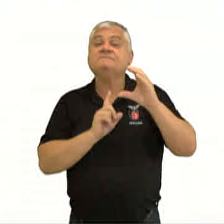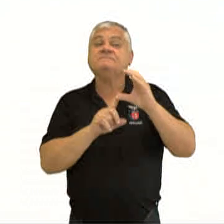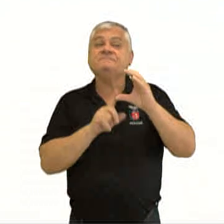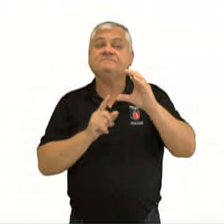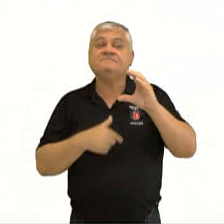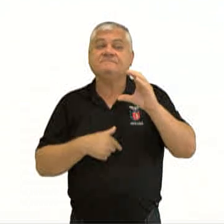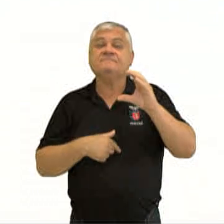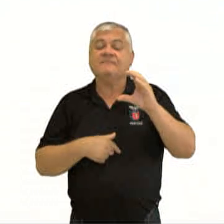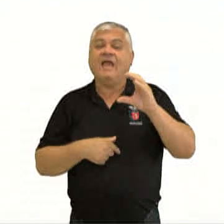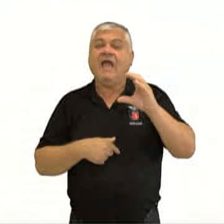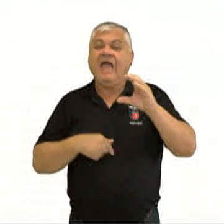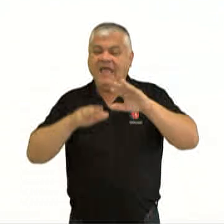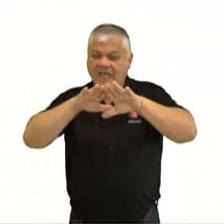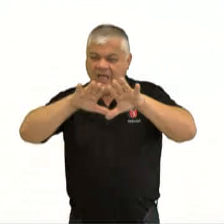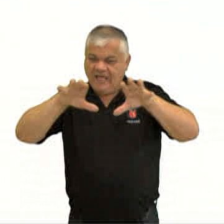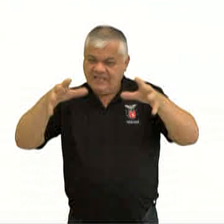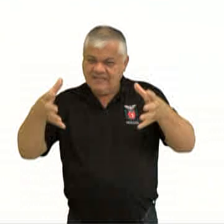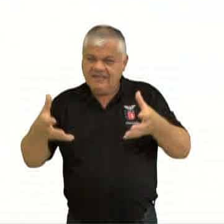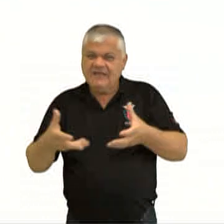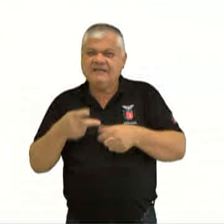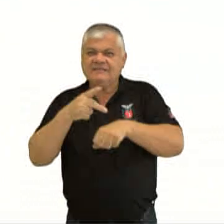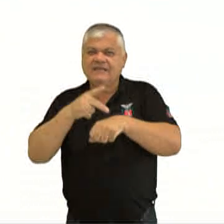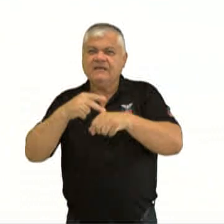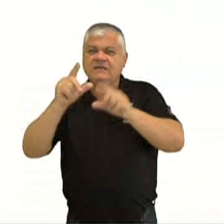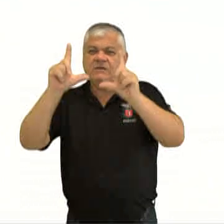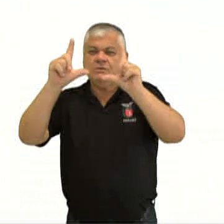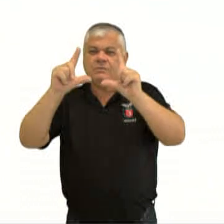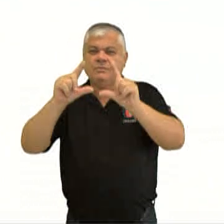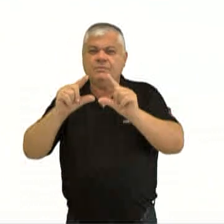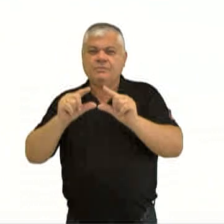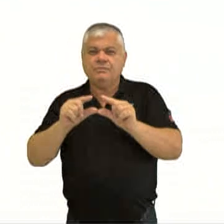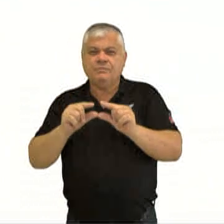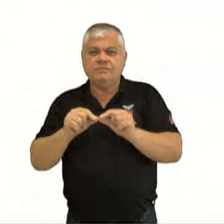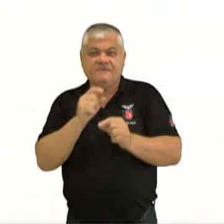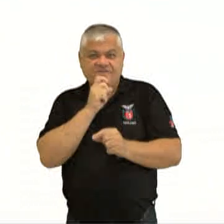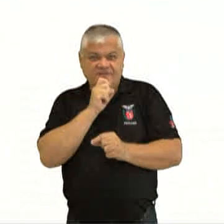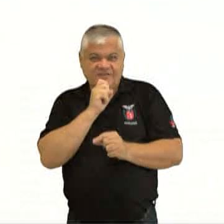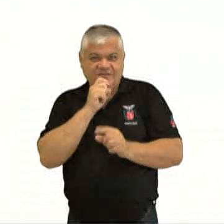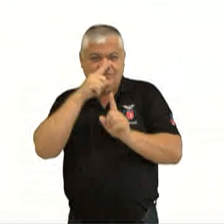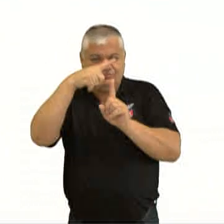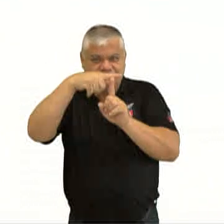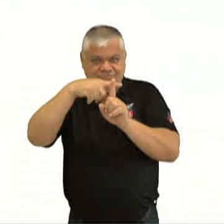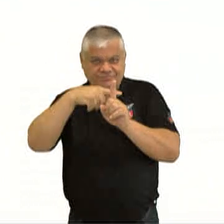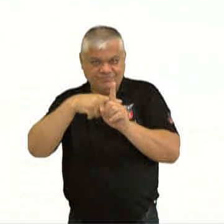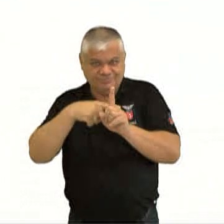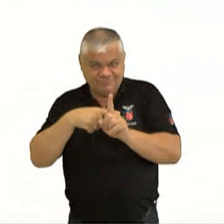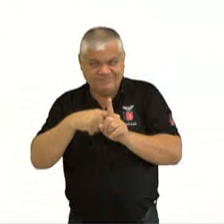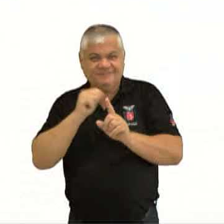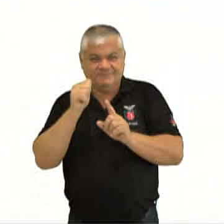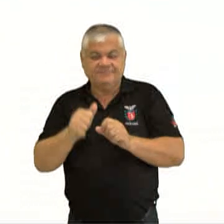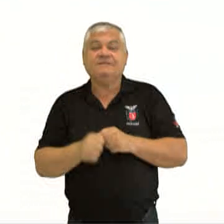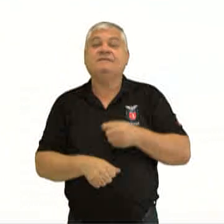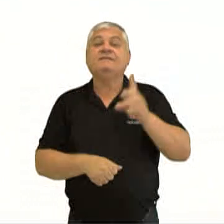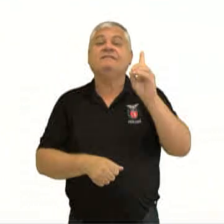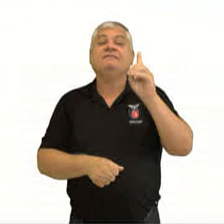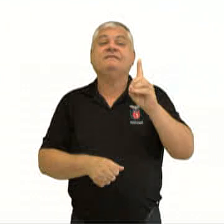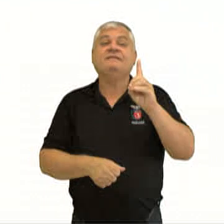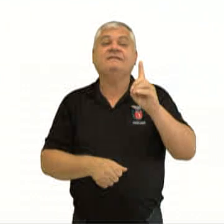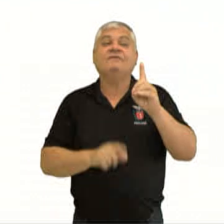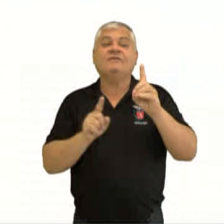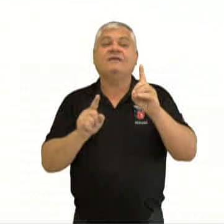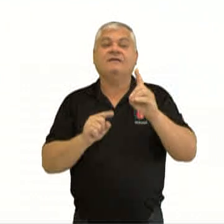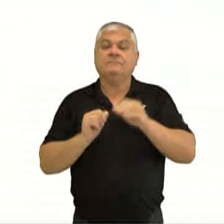crosta terrestre se formou com o resfriamento da superfície da Terra primitiva. Ou alternativa D.